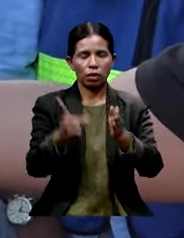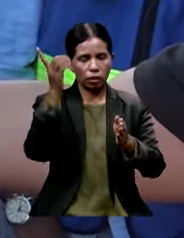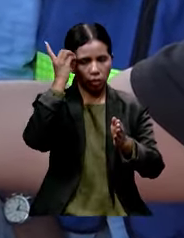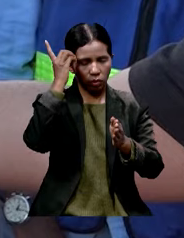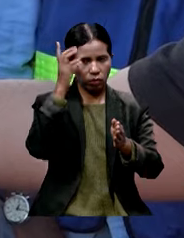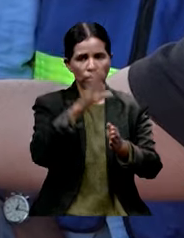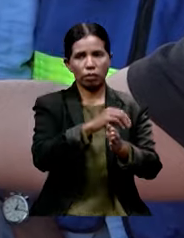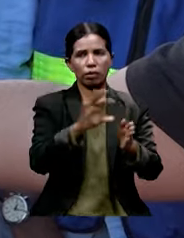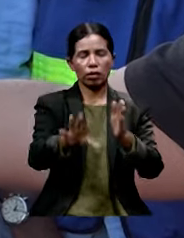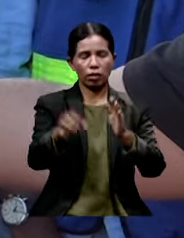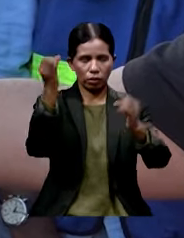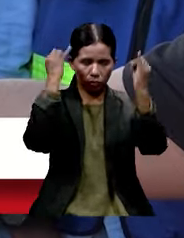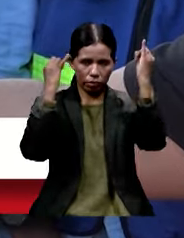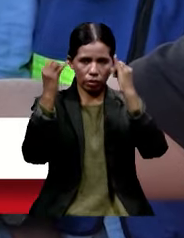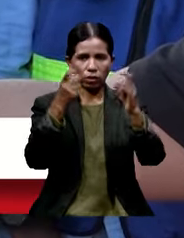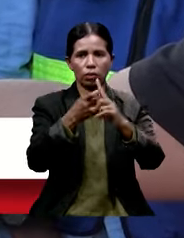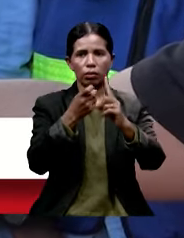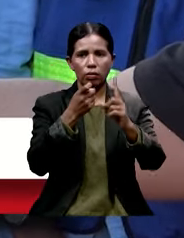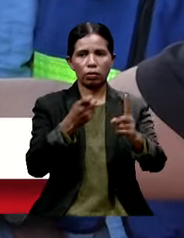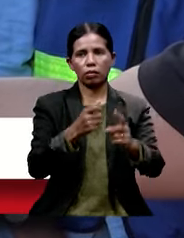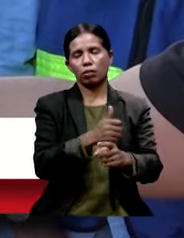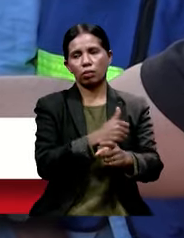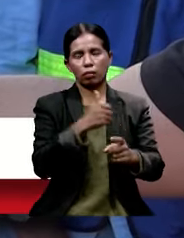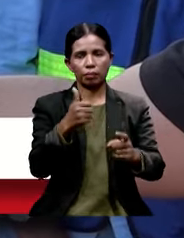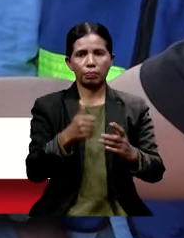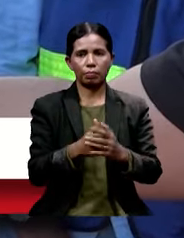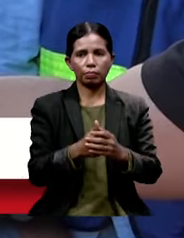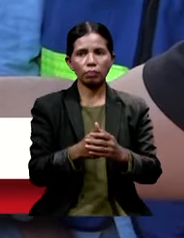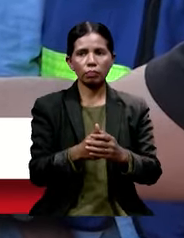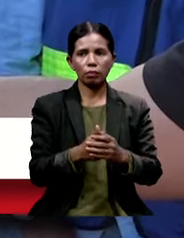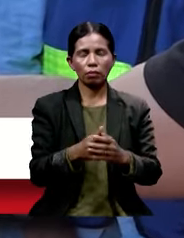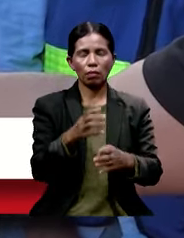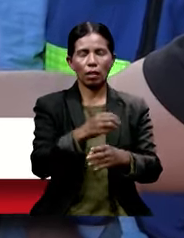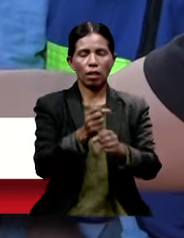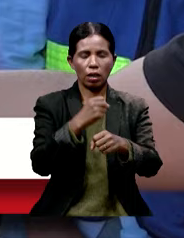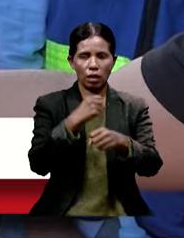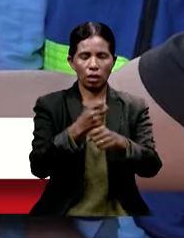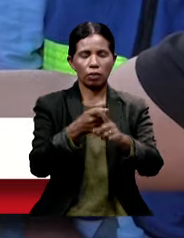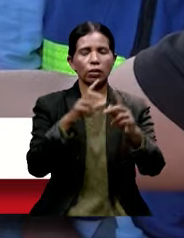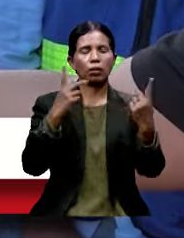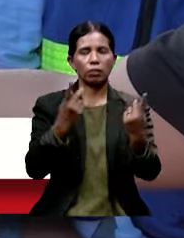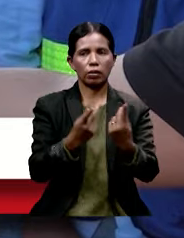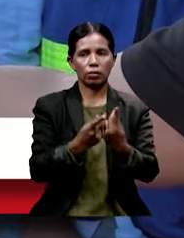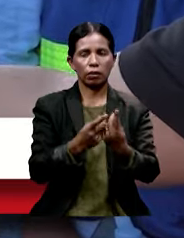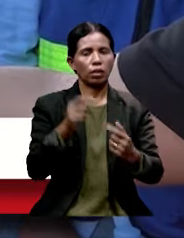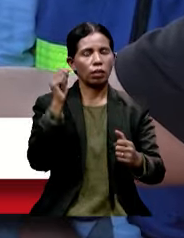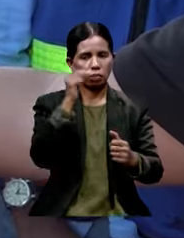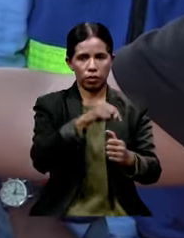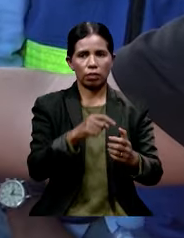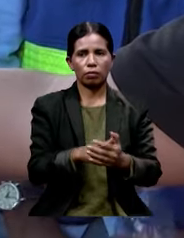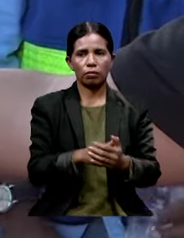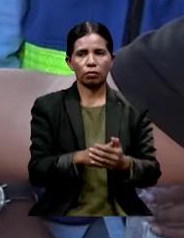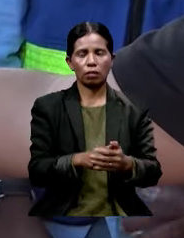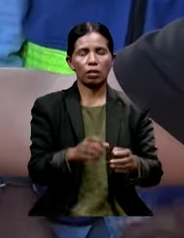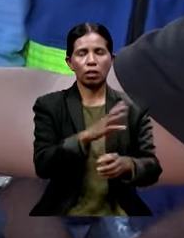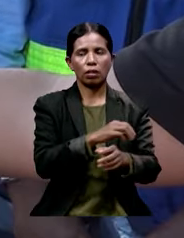mos e hetan confirmação husinia usi parte nebe mak ni originalidade ne até te kata falso então equipa